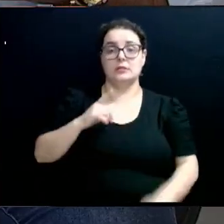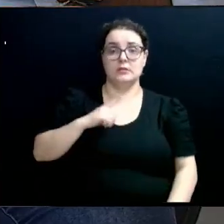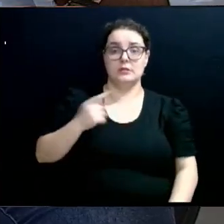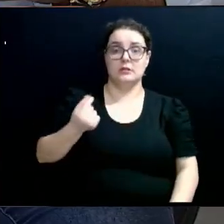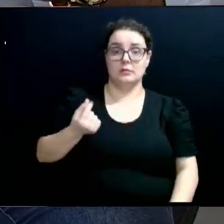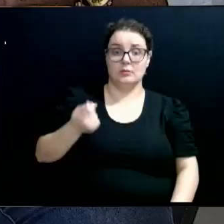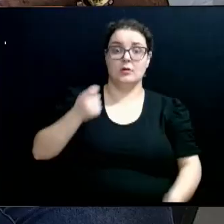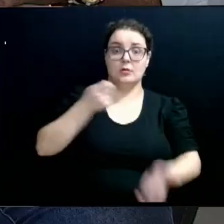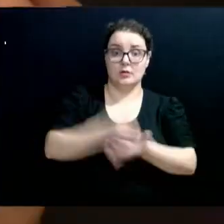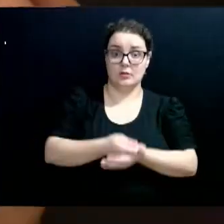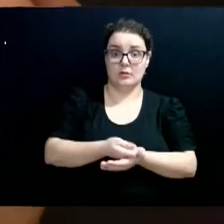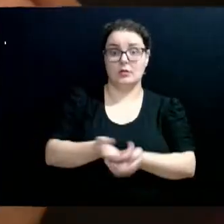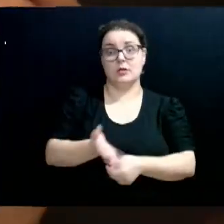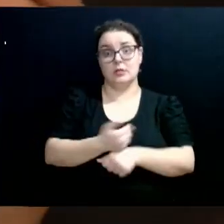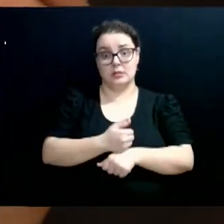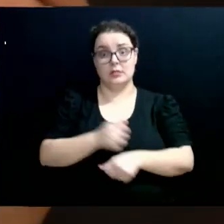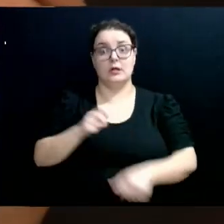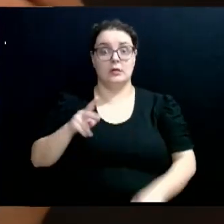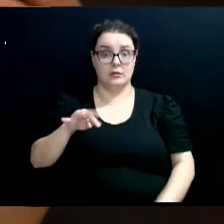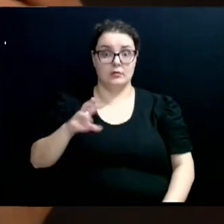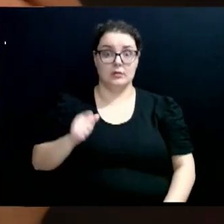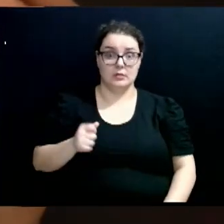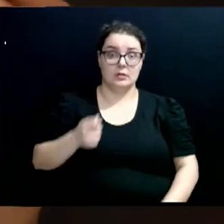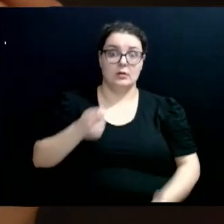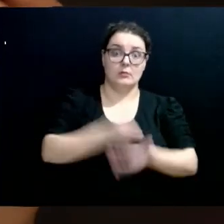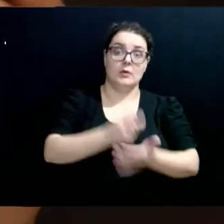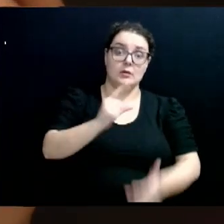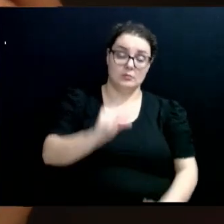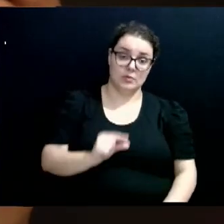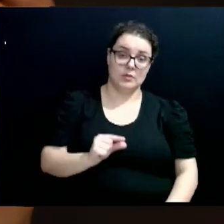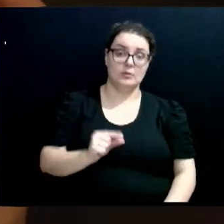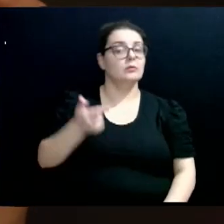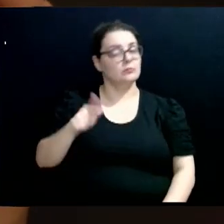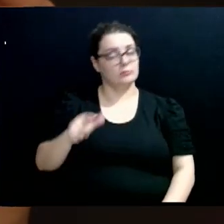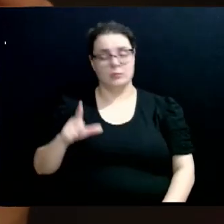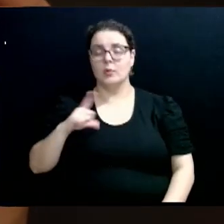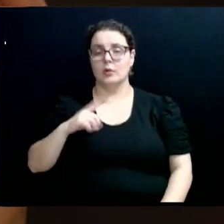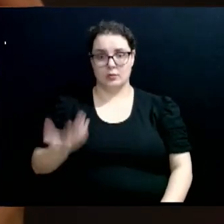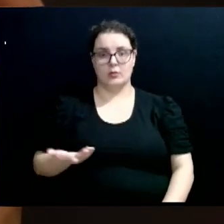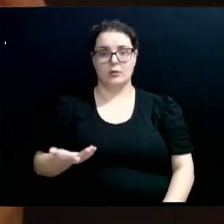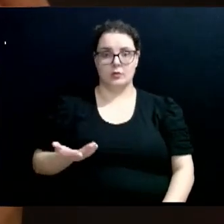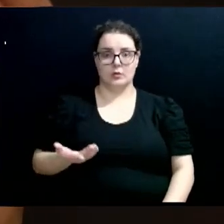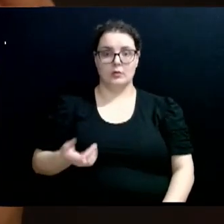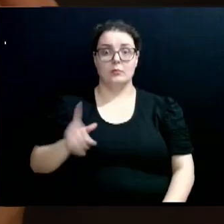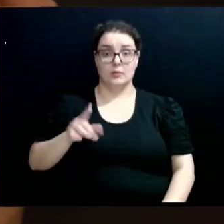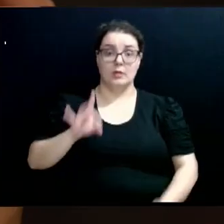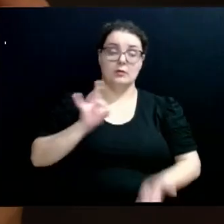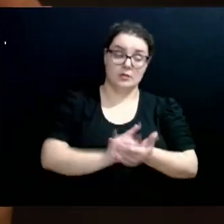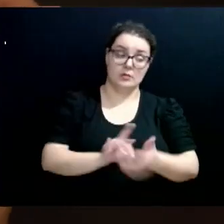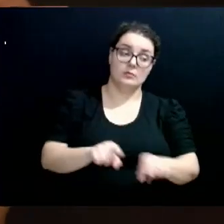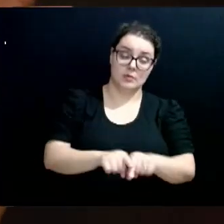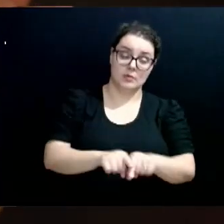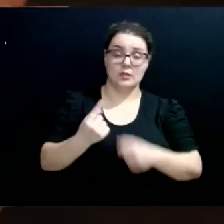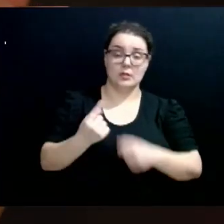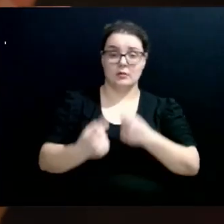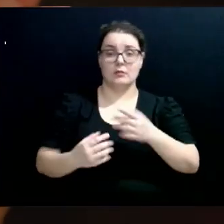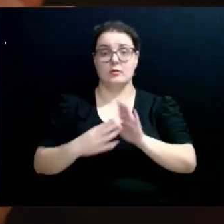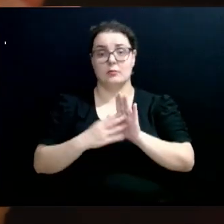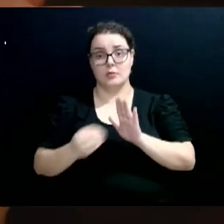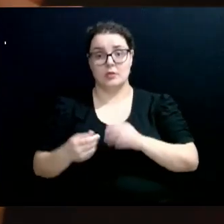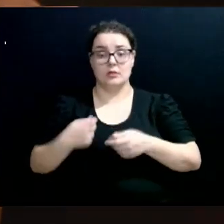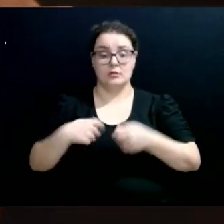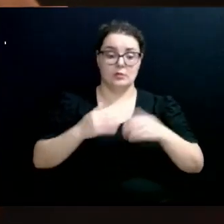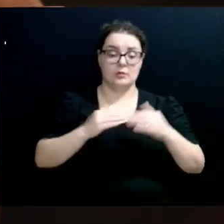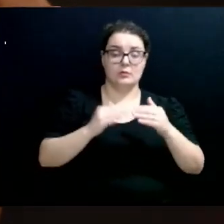é, se você tem condições de pagar tudo antecipado e à vista, tende a pagar menos. Isso continua existindo. Mas é bem verdade que alguns modelos